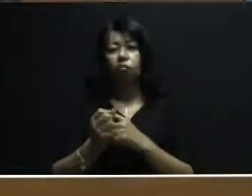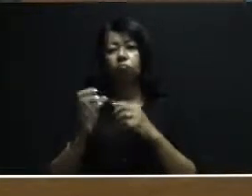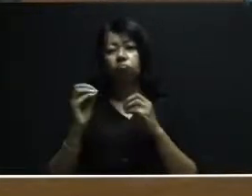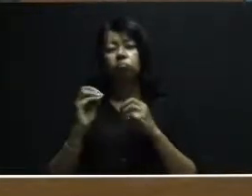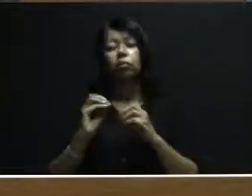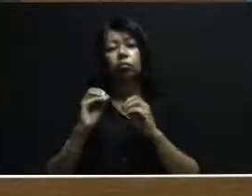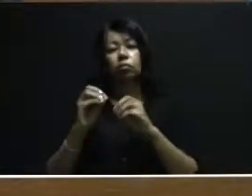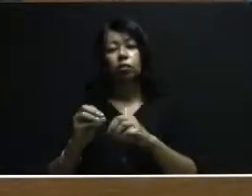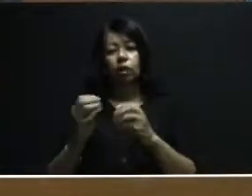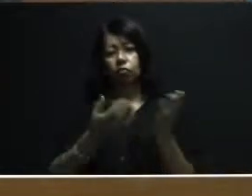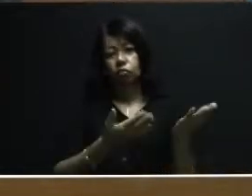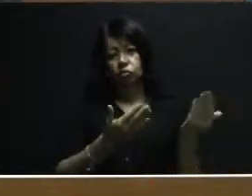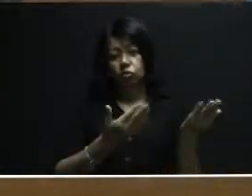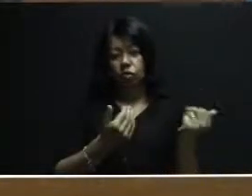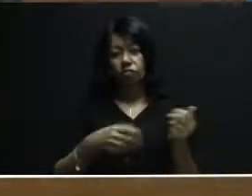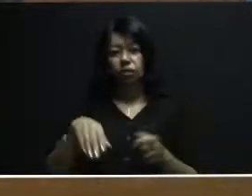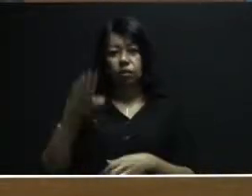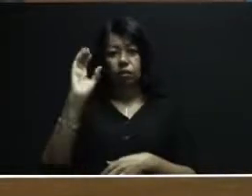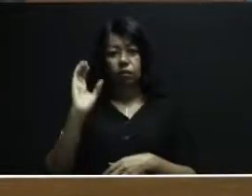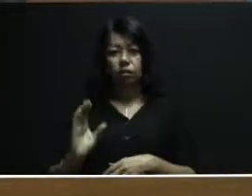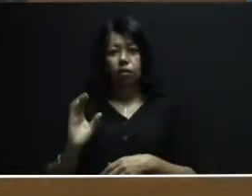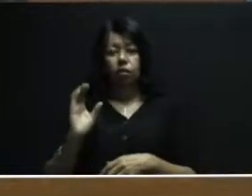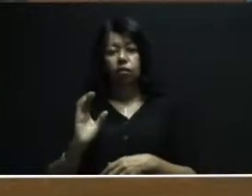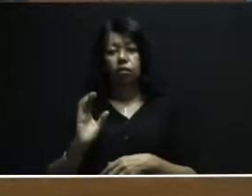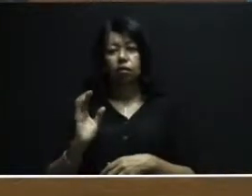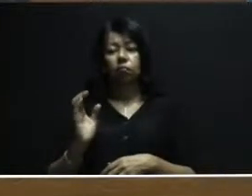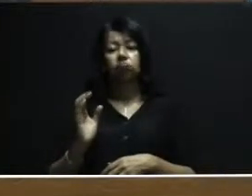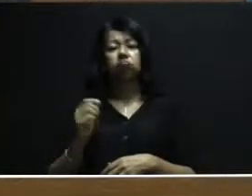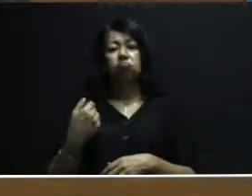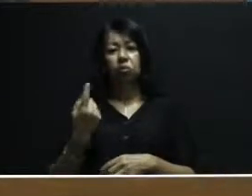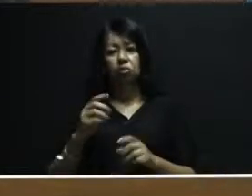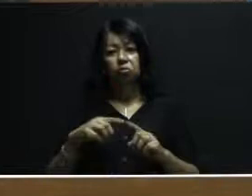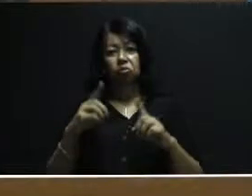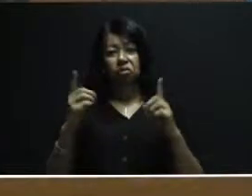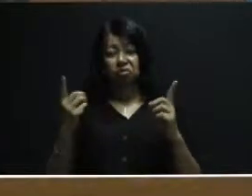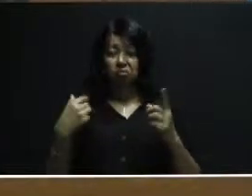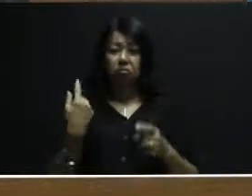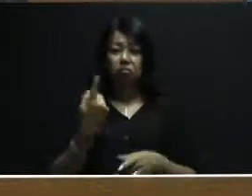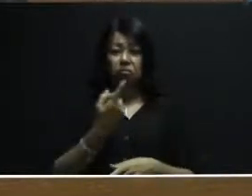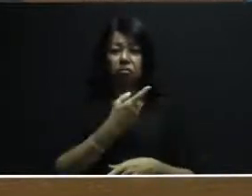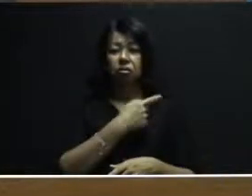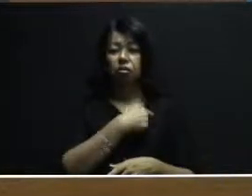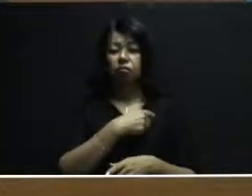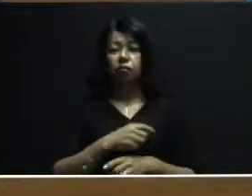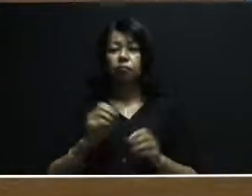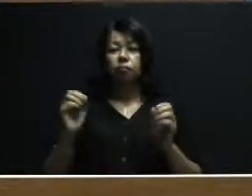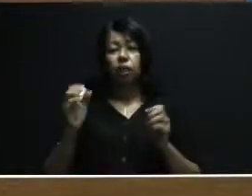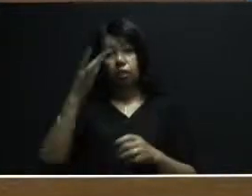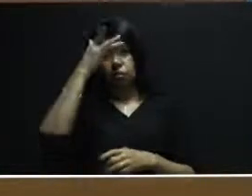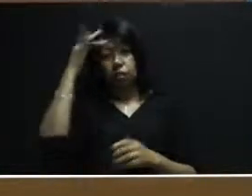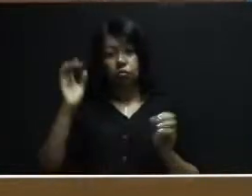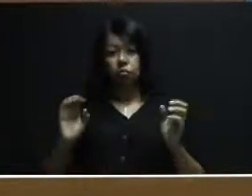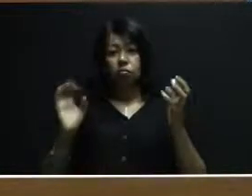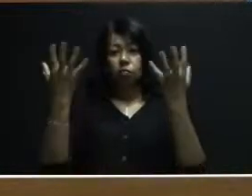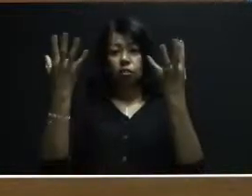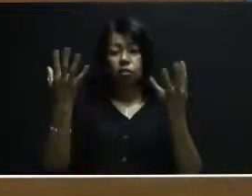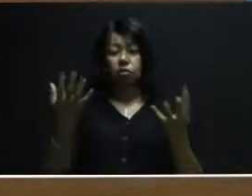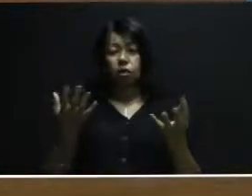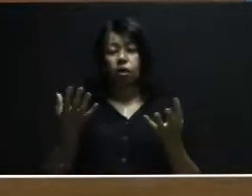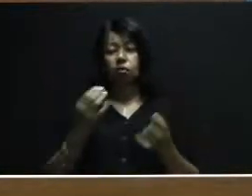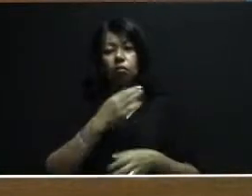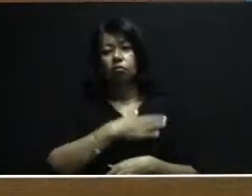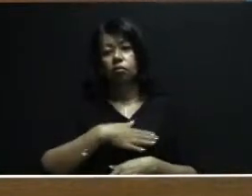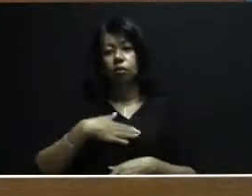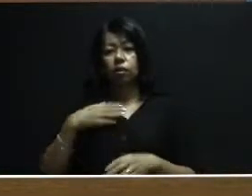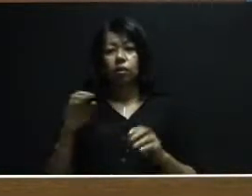jovens o exercício da cidadania. Eis o nosso desafio. Aos homenageados, gostaria